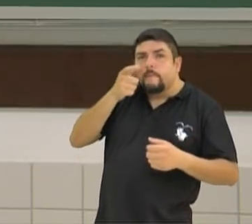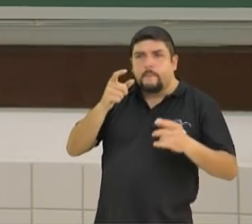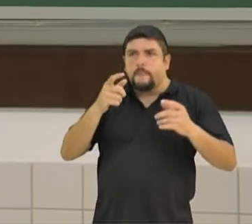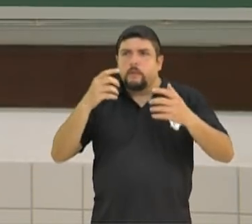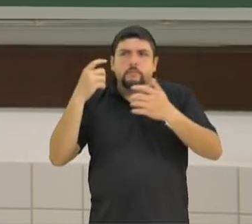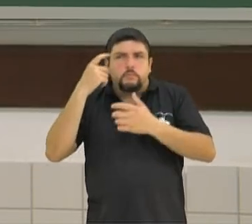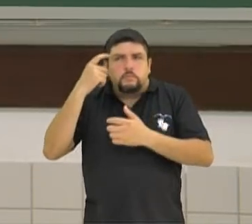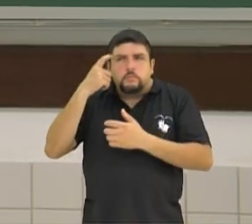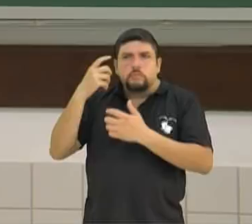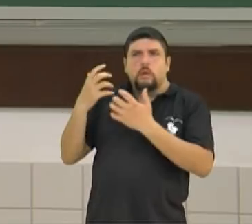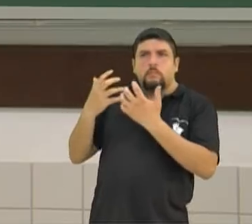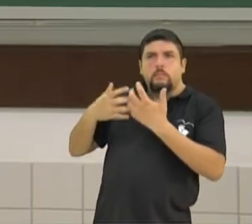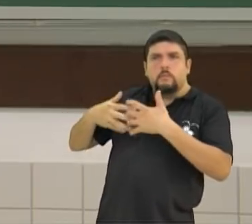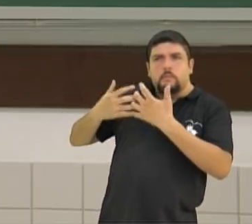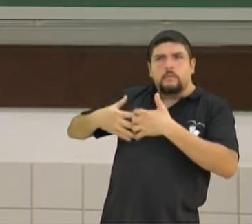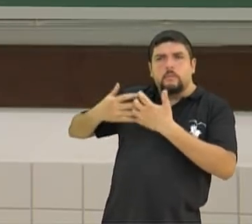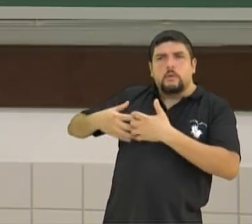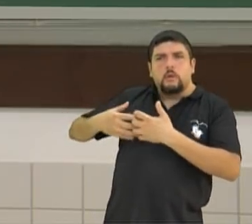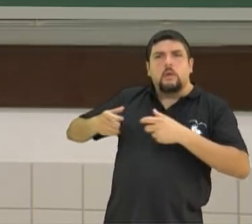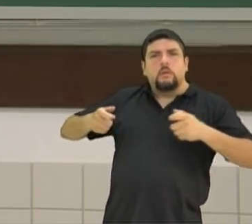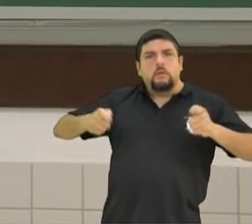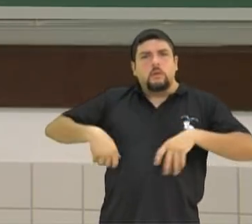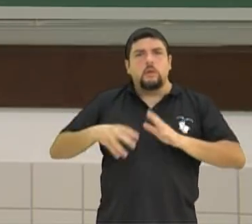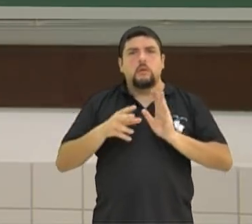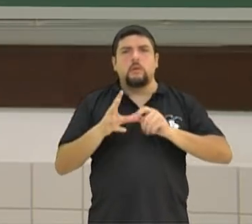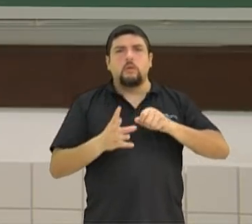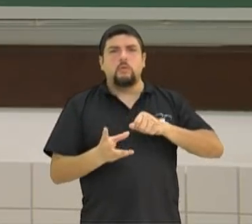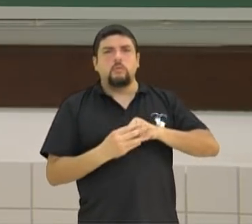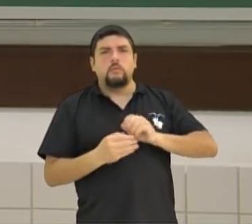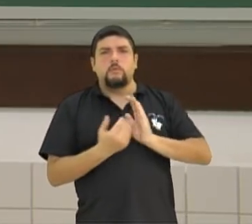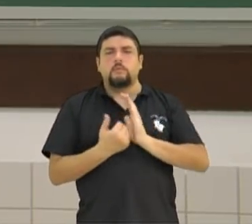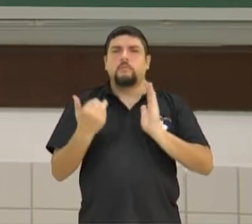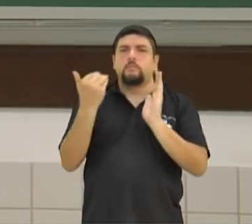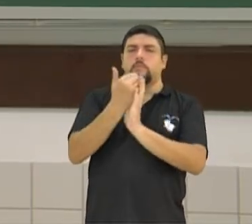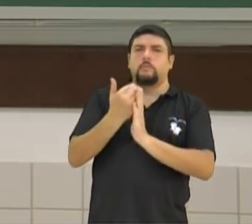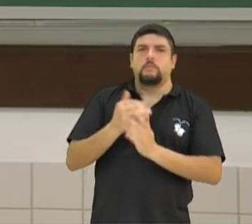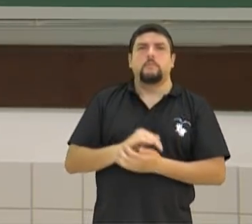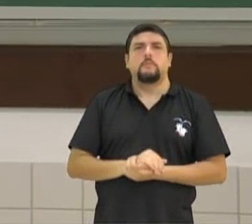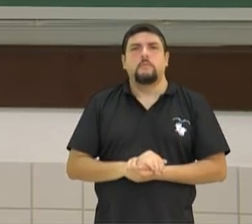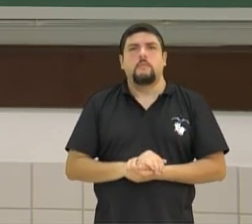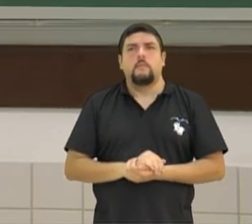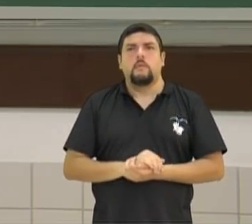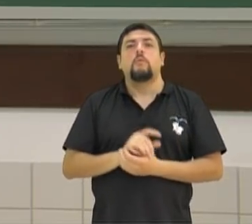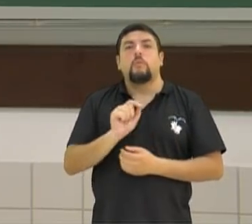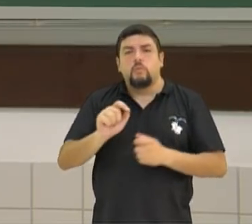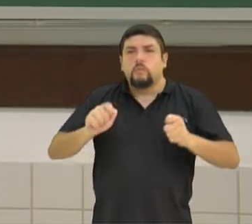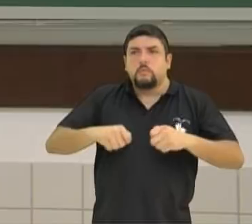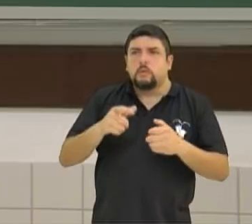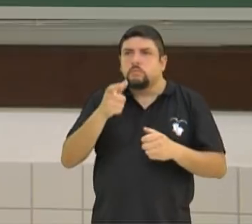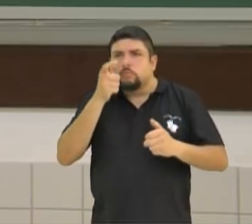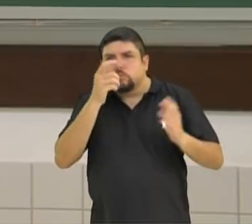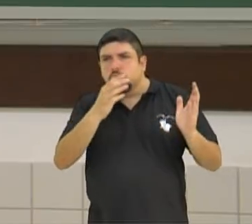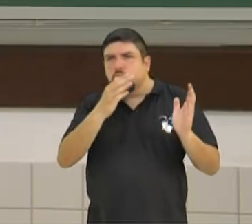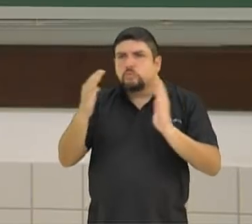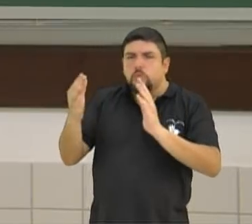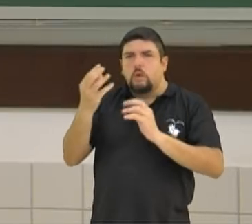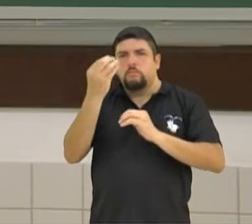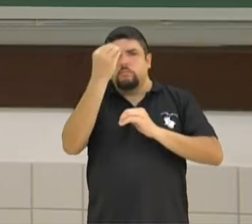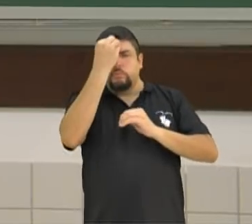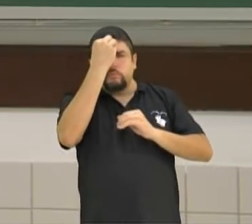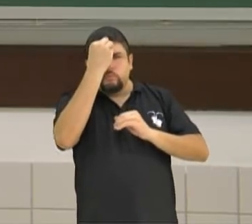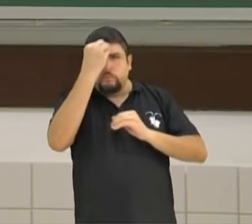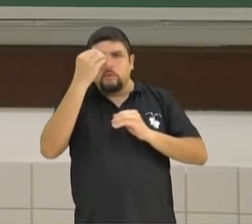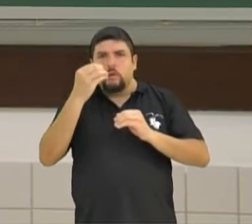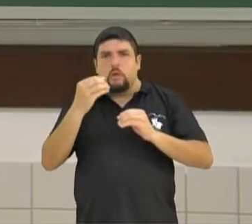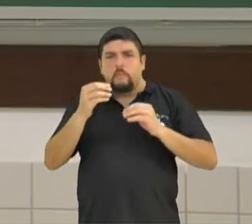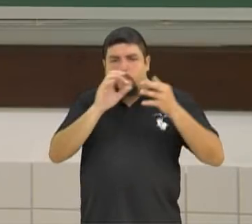propondo, que se constrói o conhecimento de vocês, né? Que os conceitos vão ficando aí assimilados e construindo novas